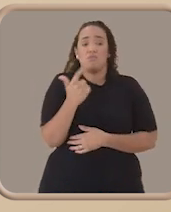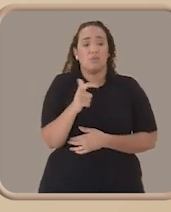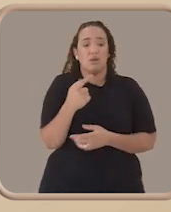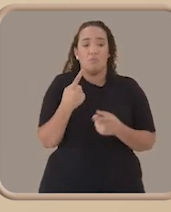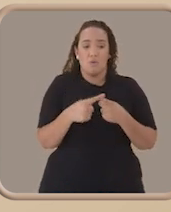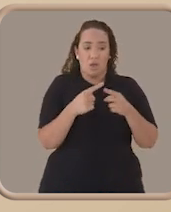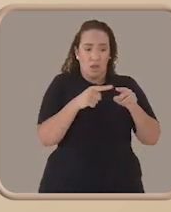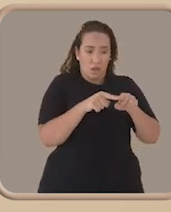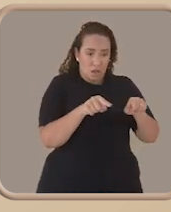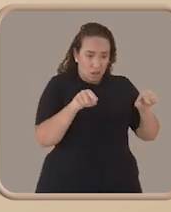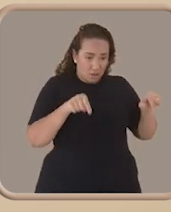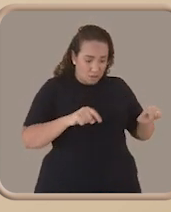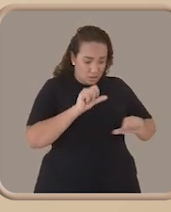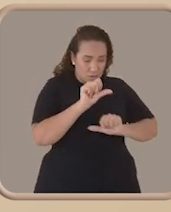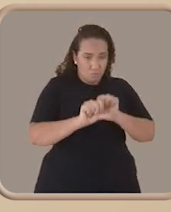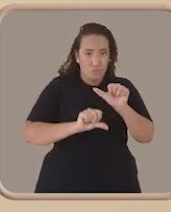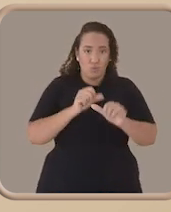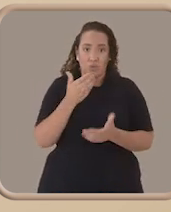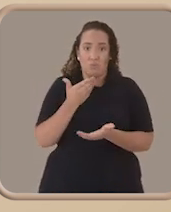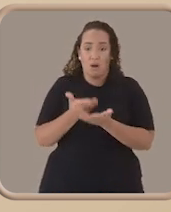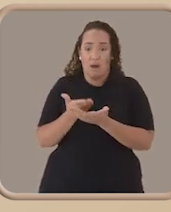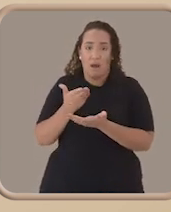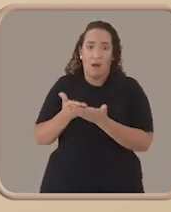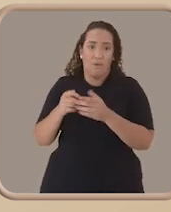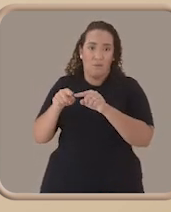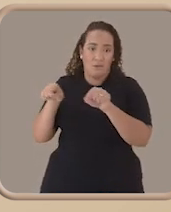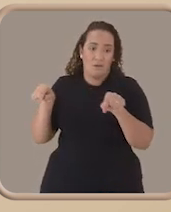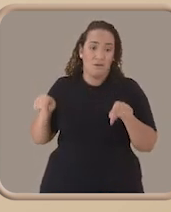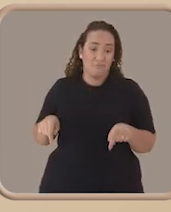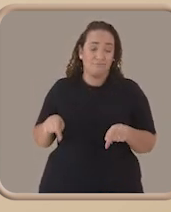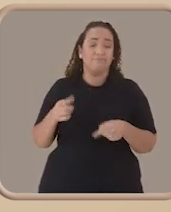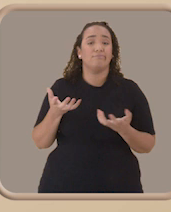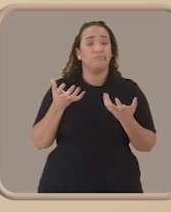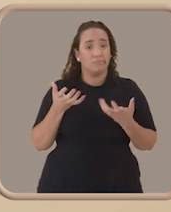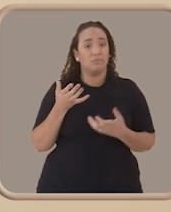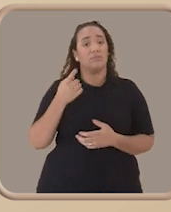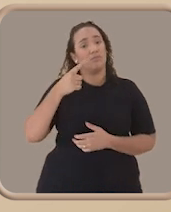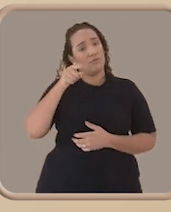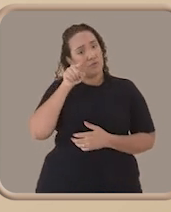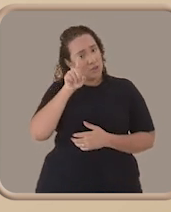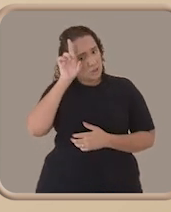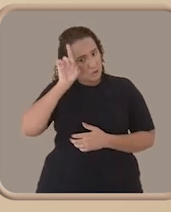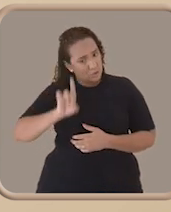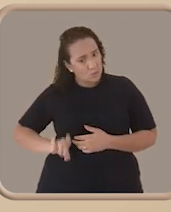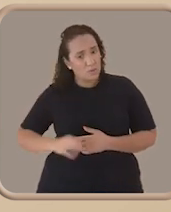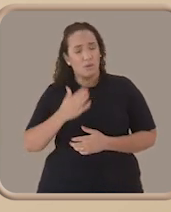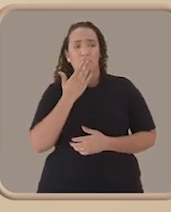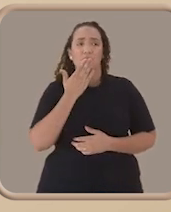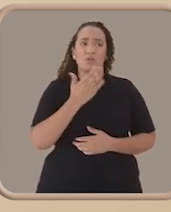a sala foi transformada em sala de aula. Gostaria que a senhora solicitasse alguém para